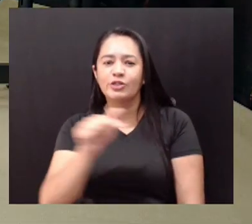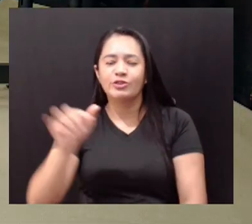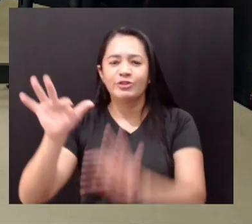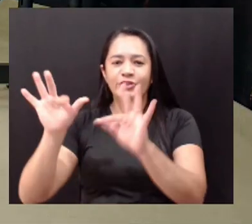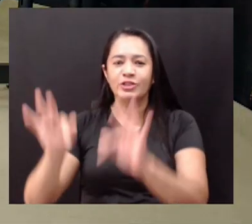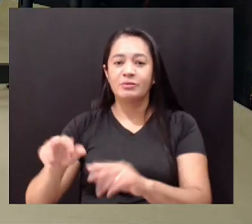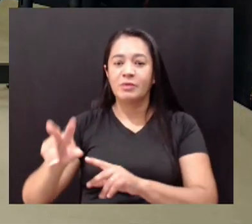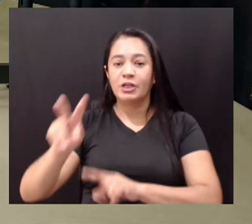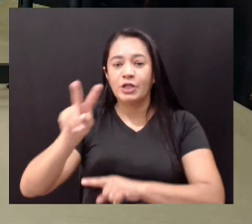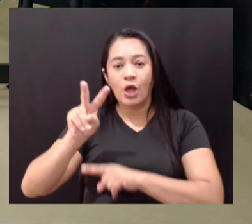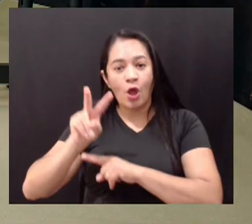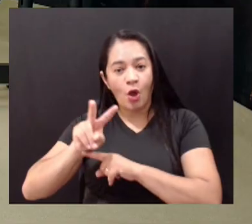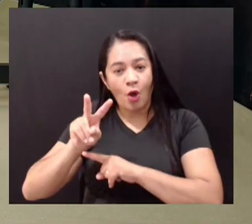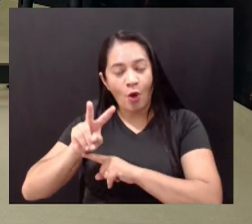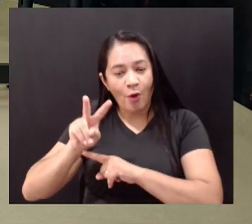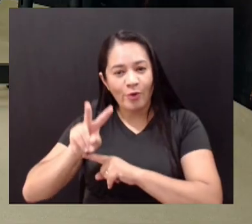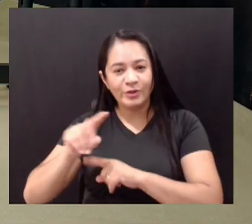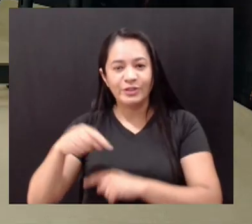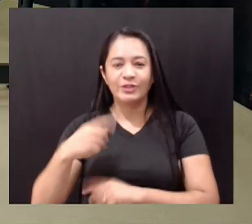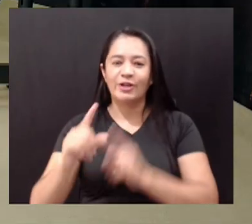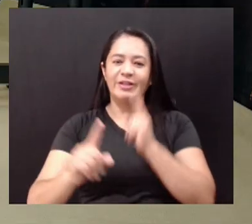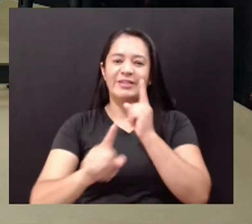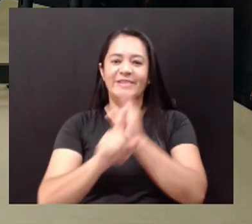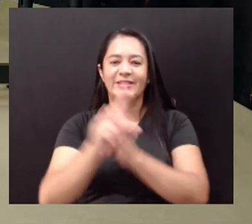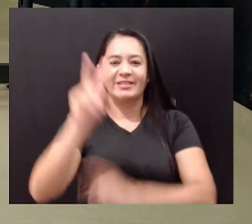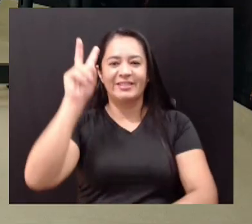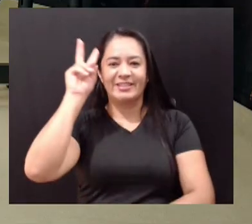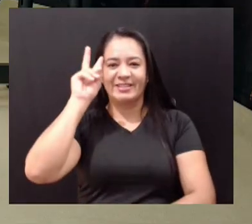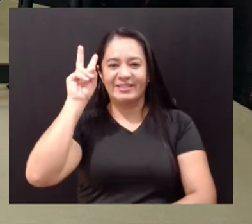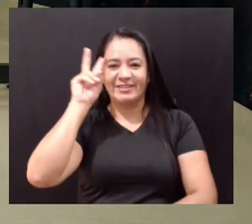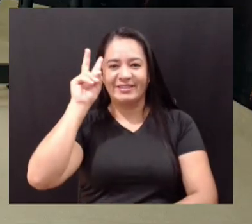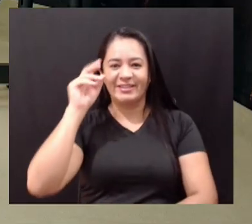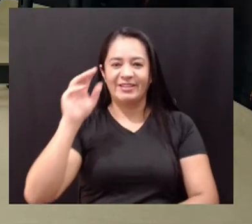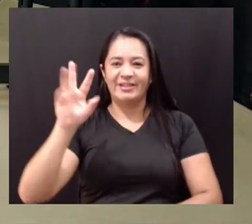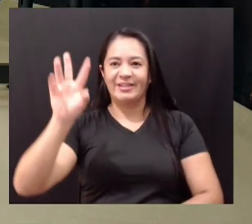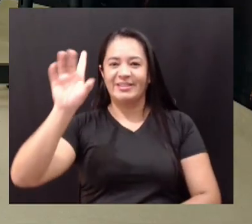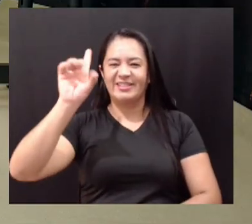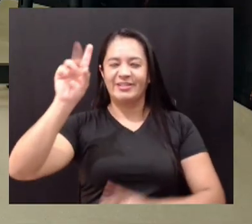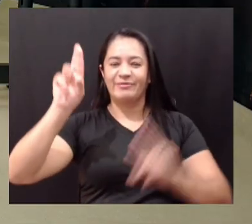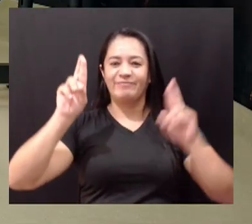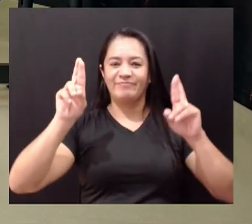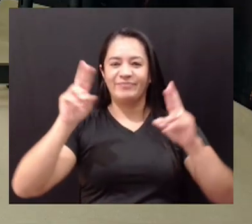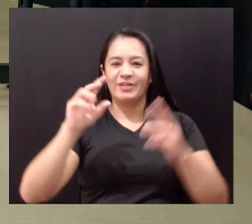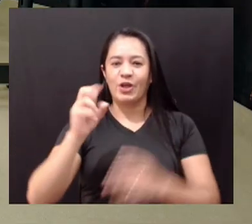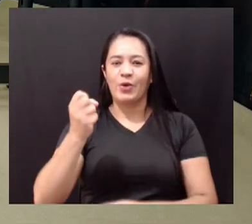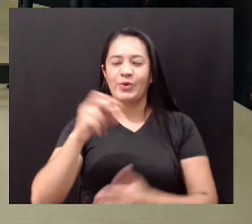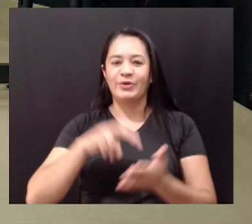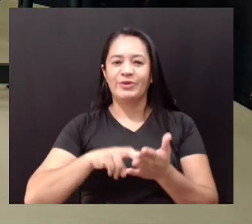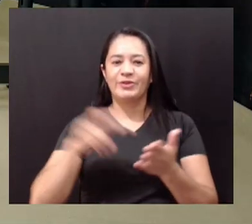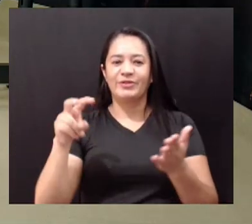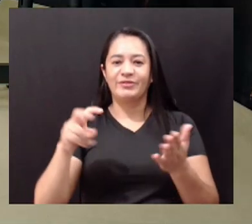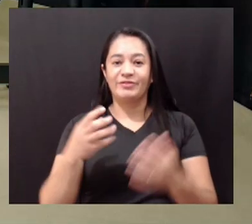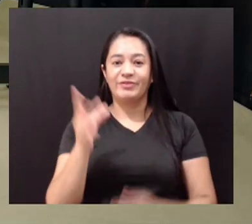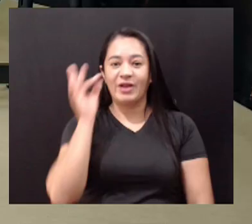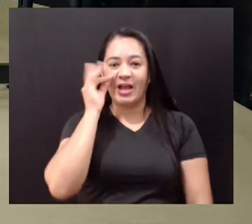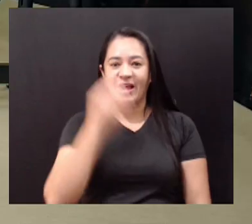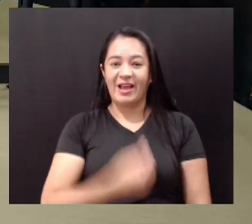gente se encontra na segunda-feira, se Deus quiser, a partir das 8 da manhã, ao vivo, aqui na TV